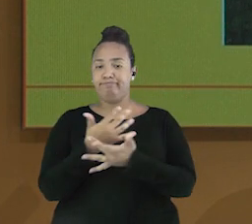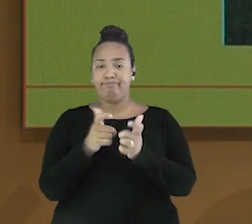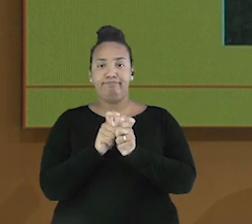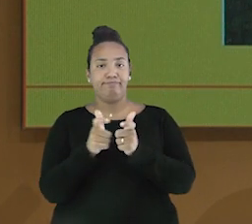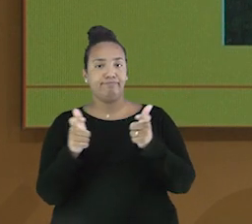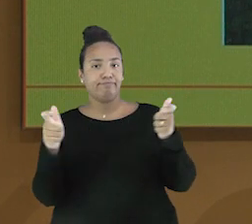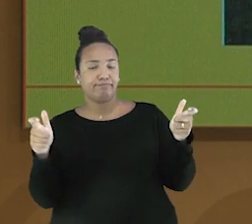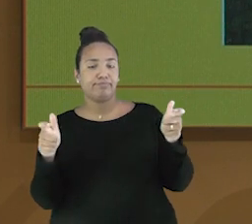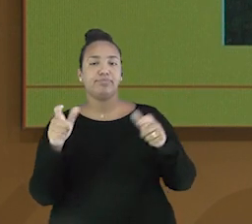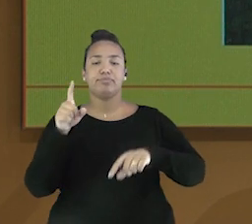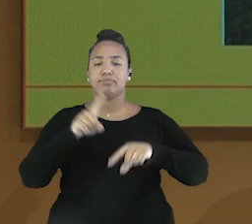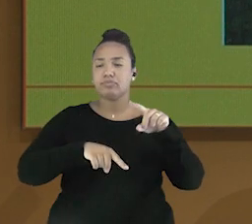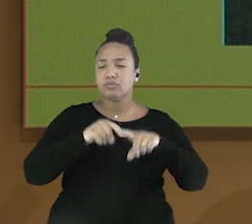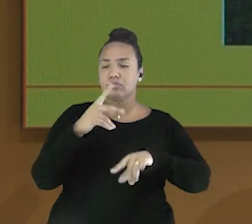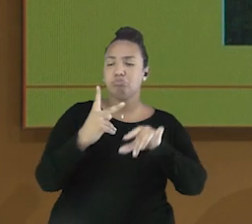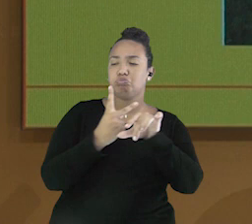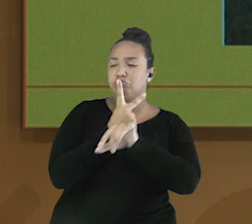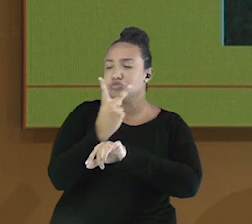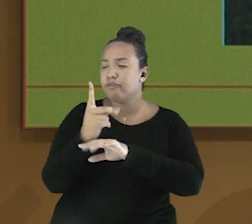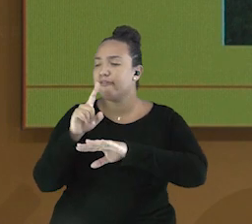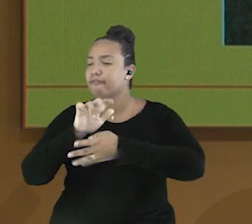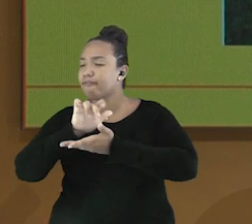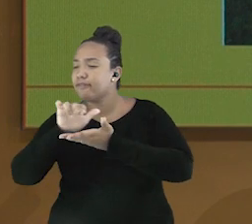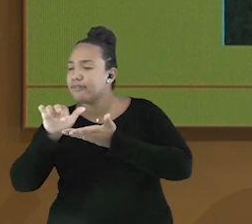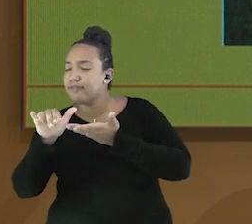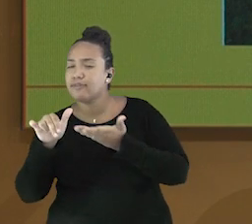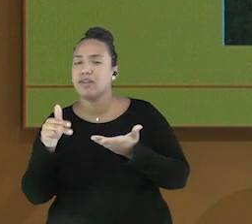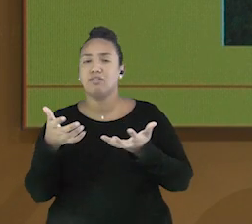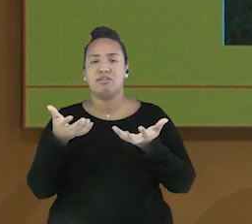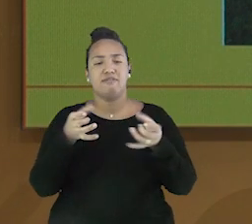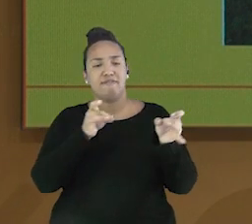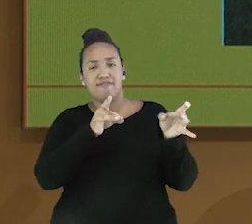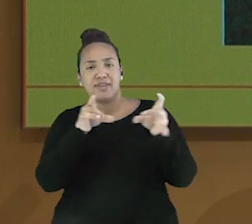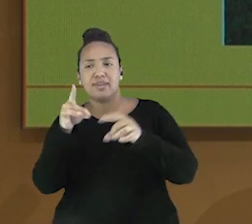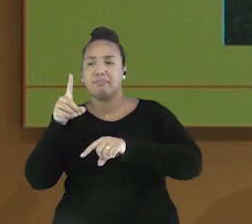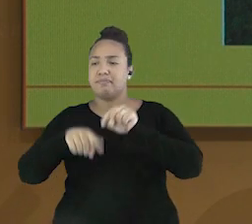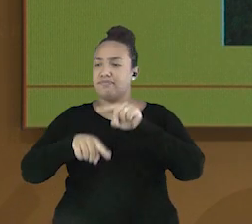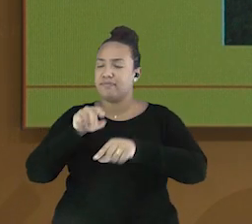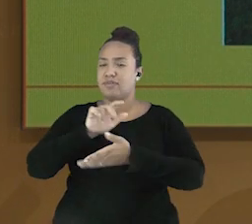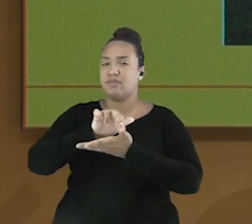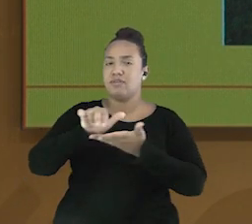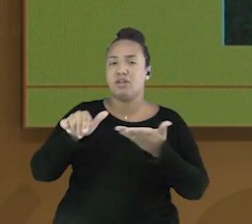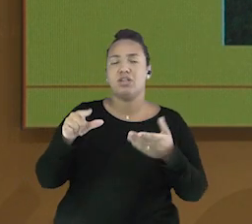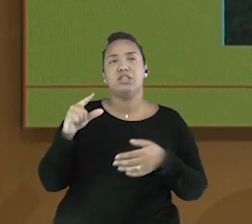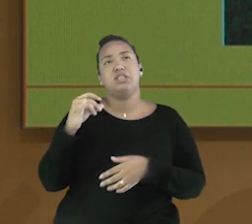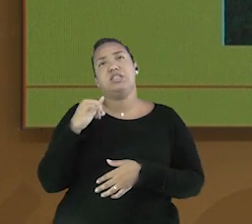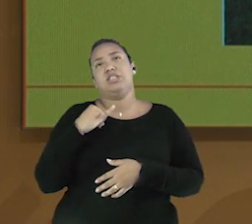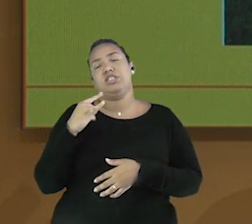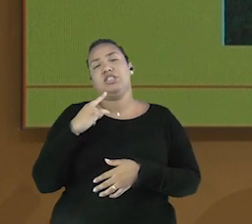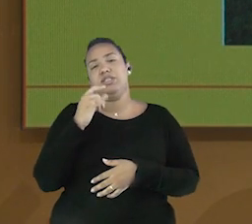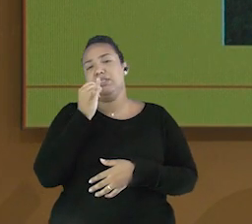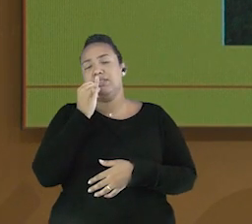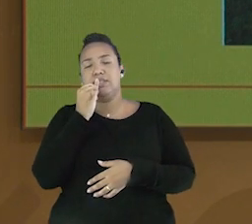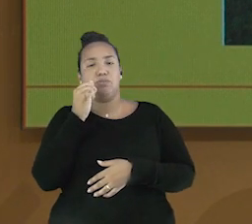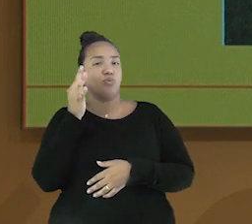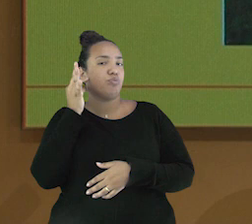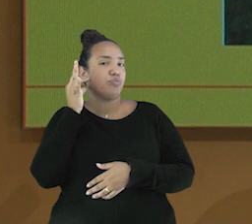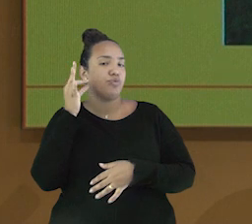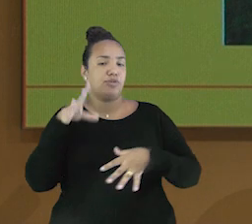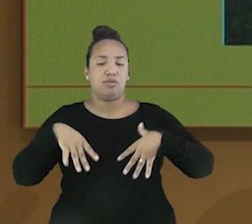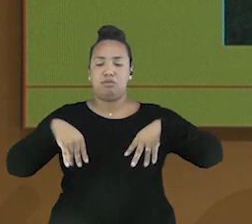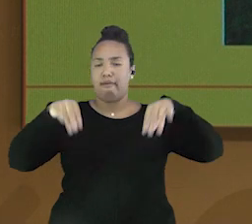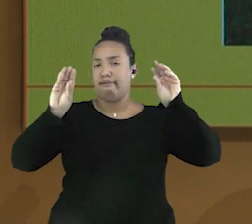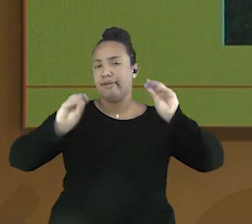por diferentes mercadorias aumentava para os comerciantes, que vendiam diversos produtos, entre itens de luxo, como